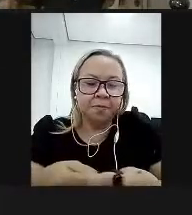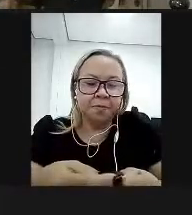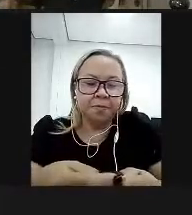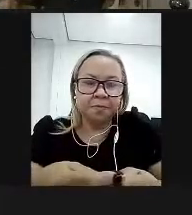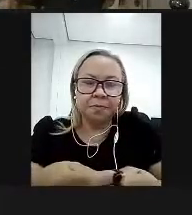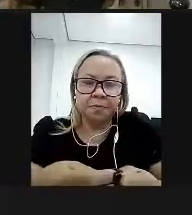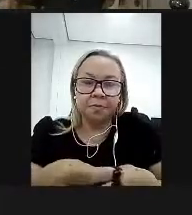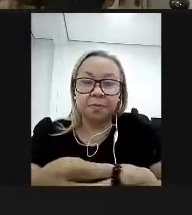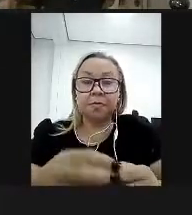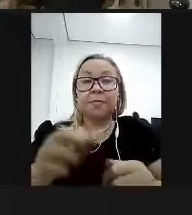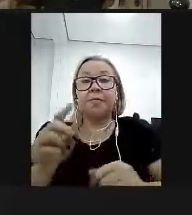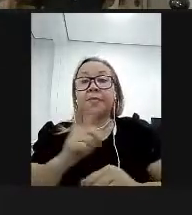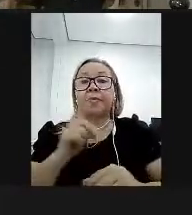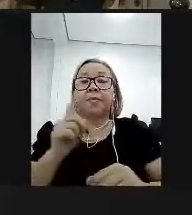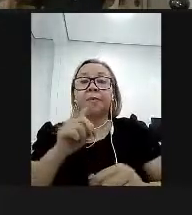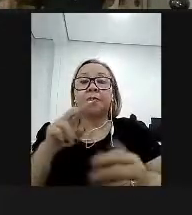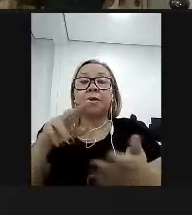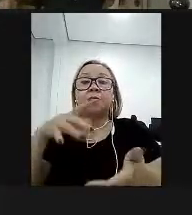Não de salto alto.